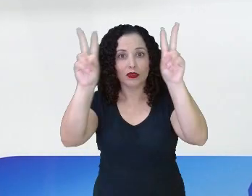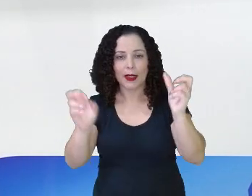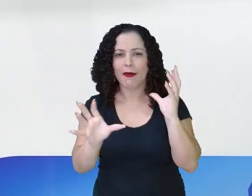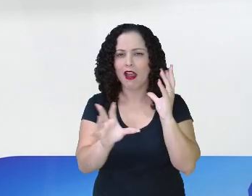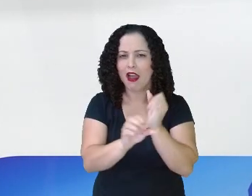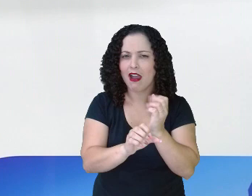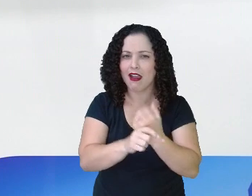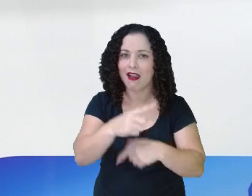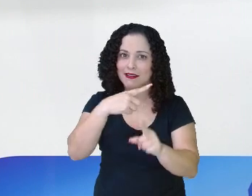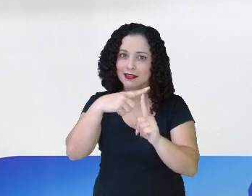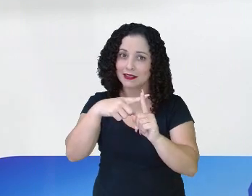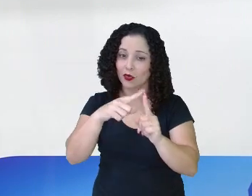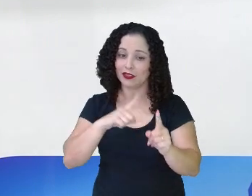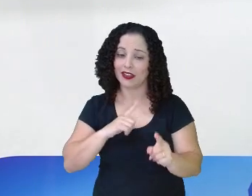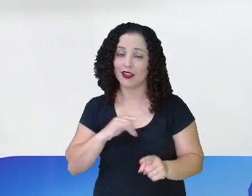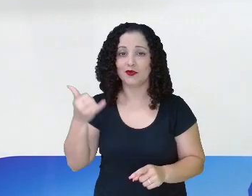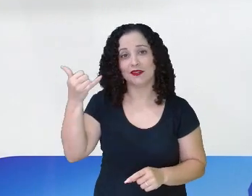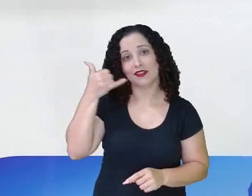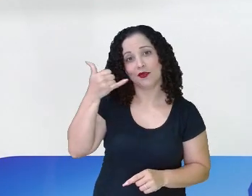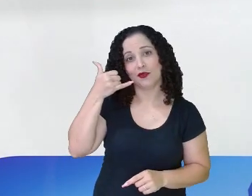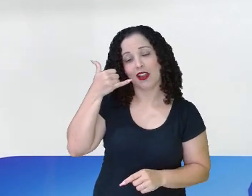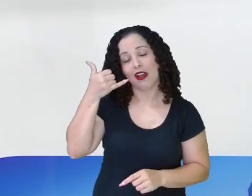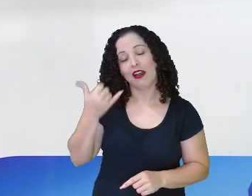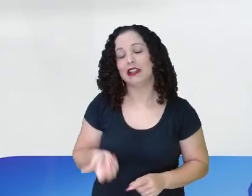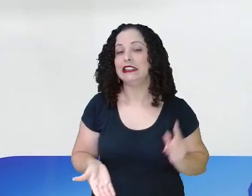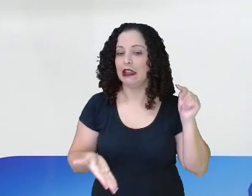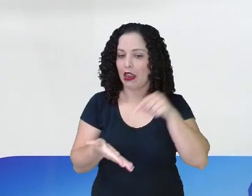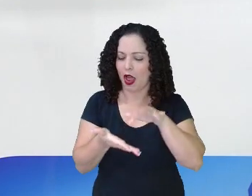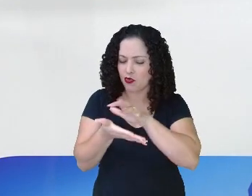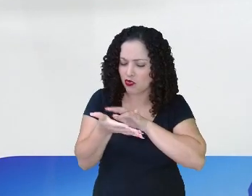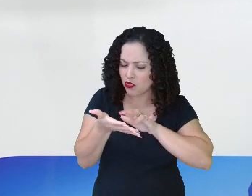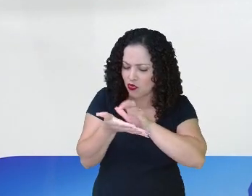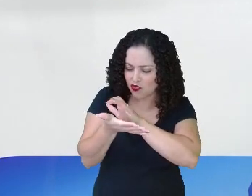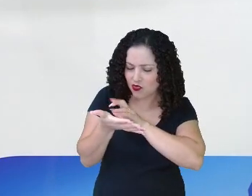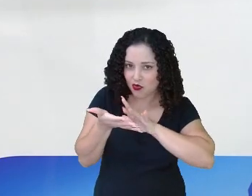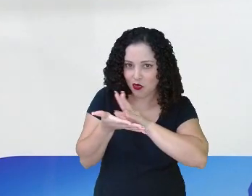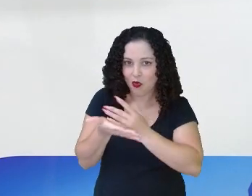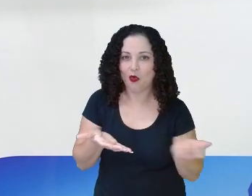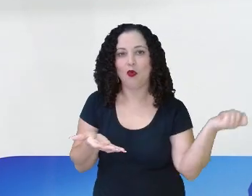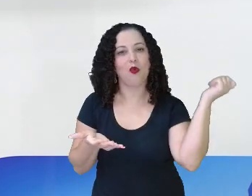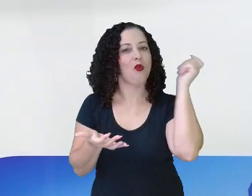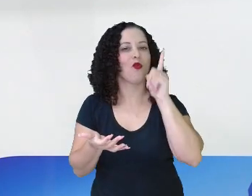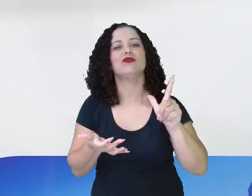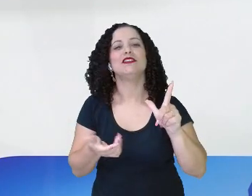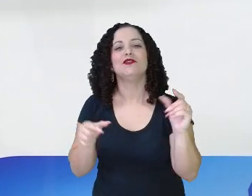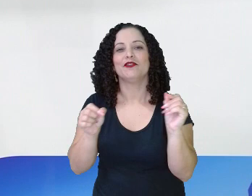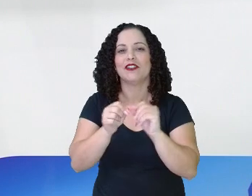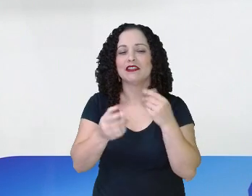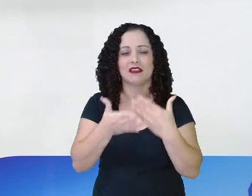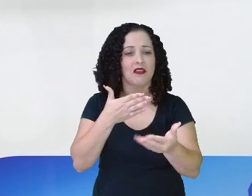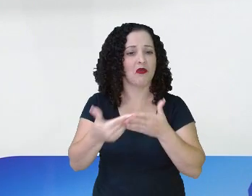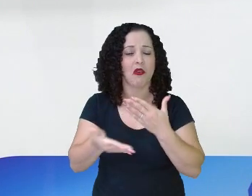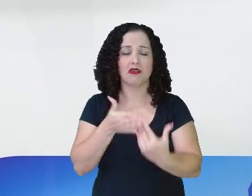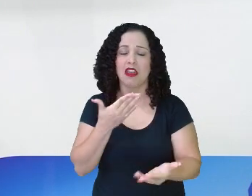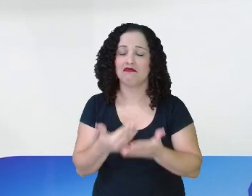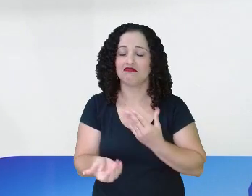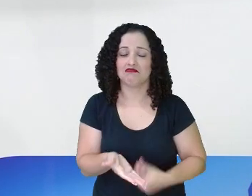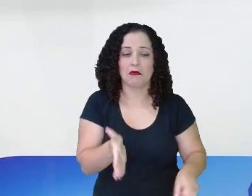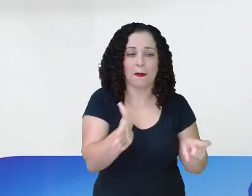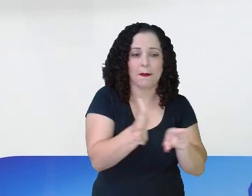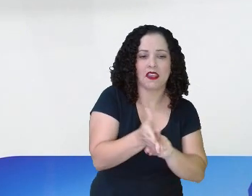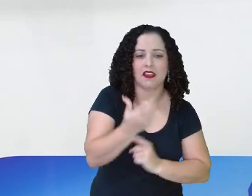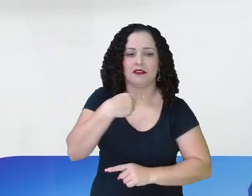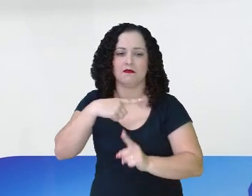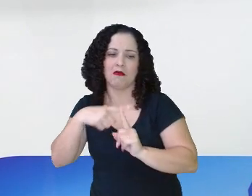o meu celular. E na minha calculadora eu consigo fazer qualquer cálculo. Estou errado?